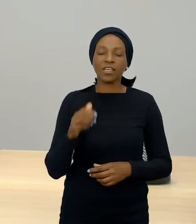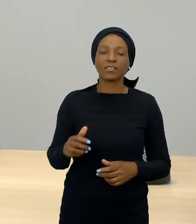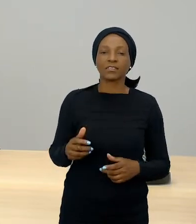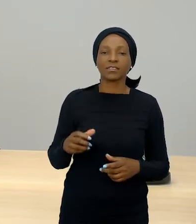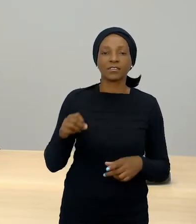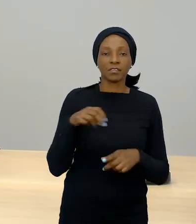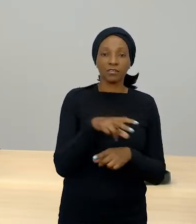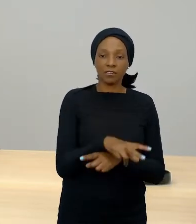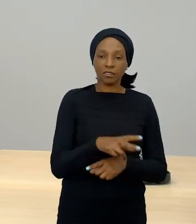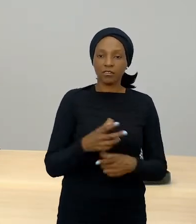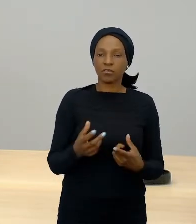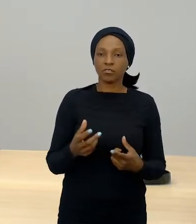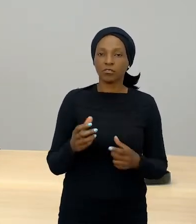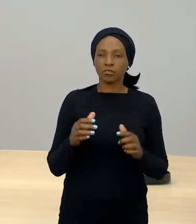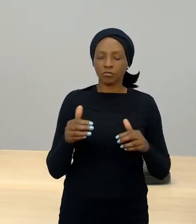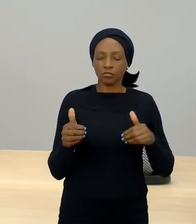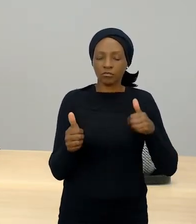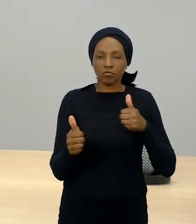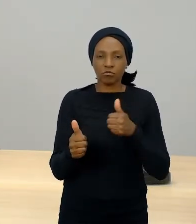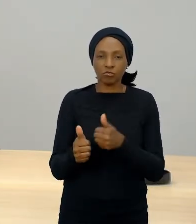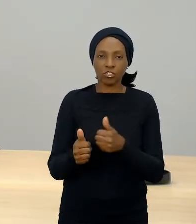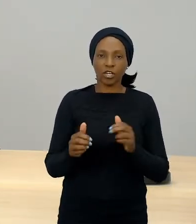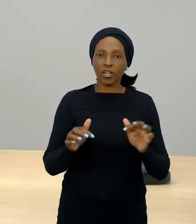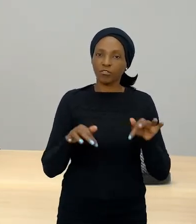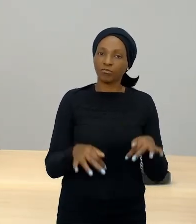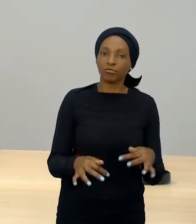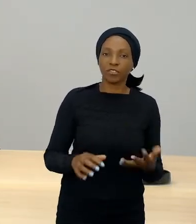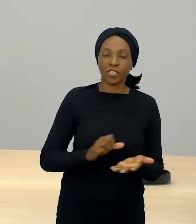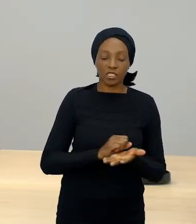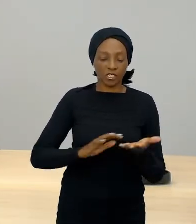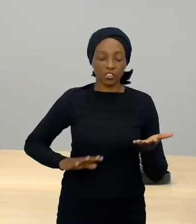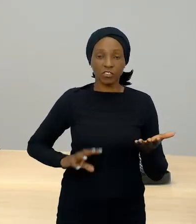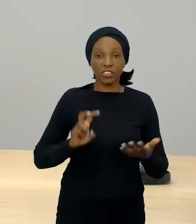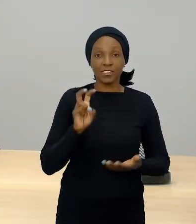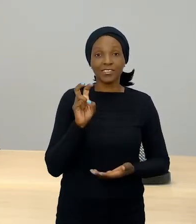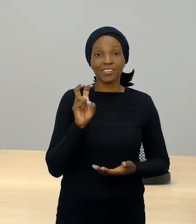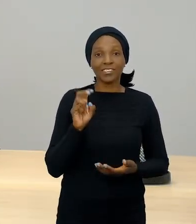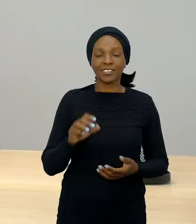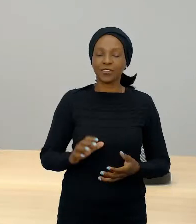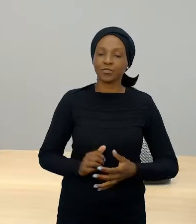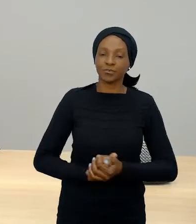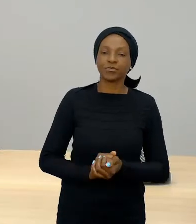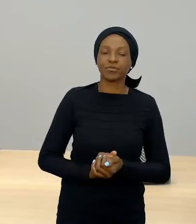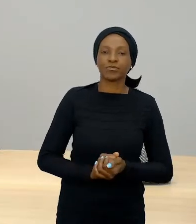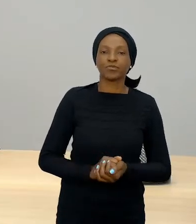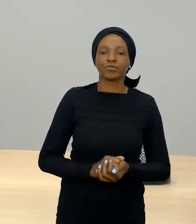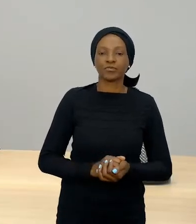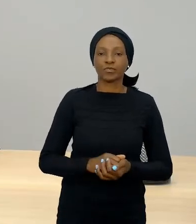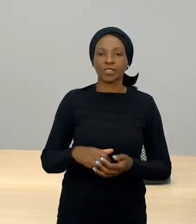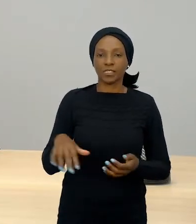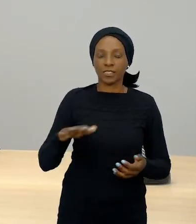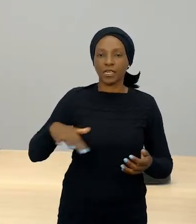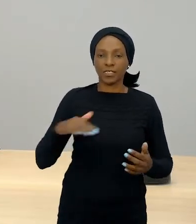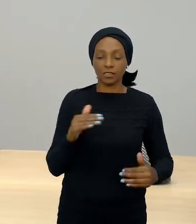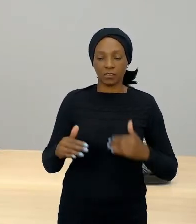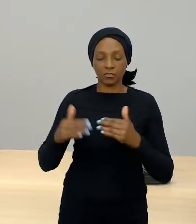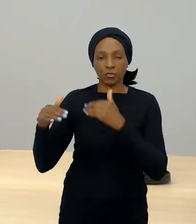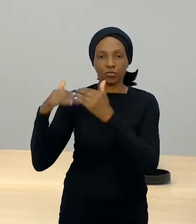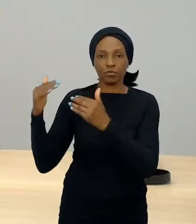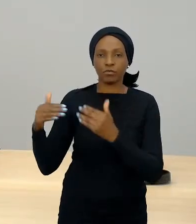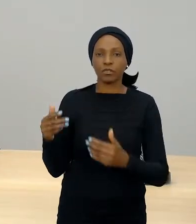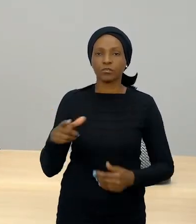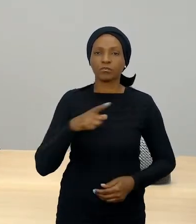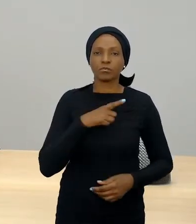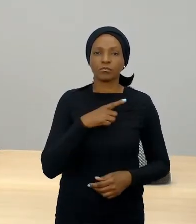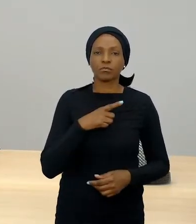aí na reta final, estamos na última atividade 5, na parte do desenvolvimento aí. Nós